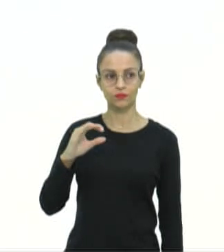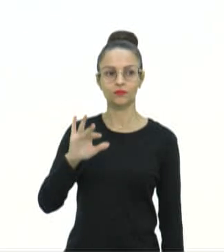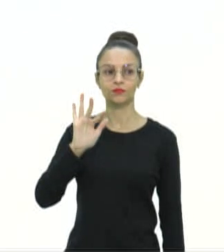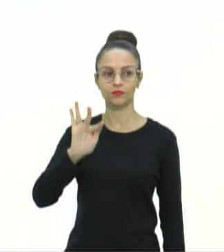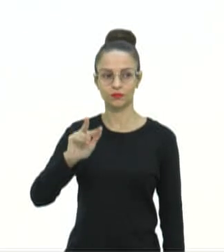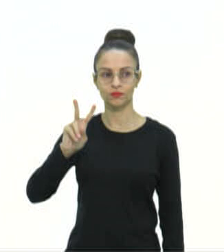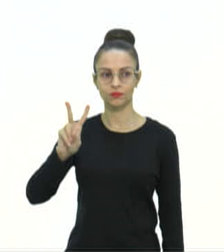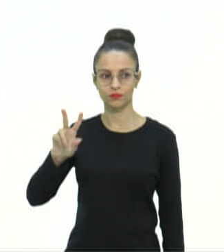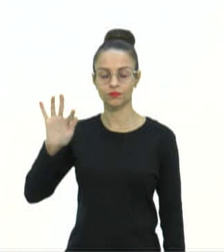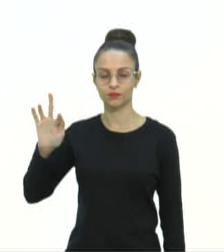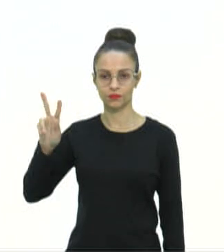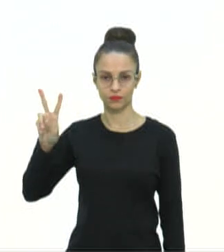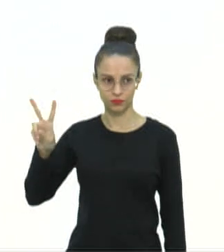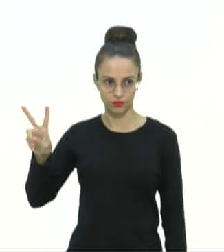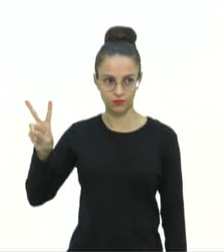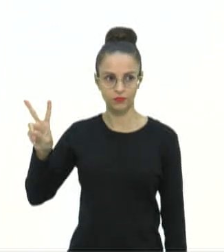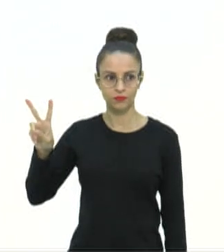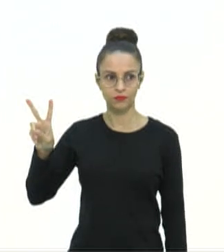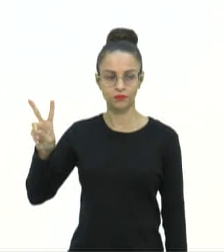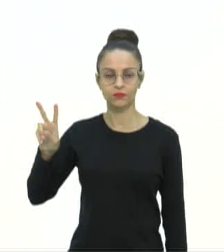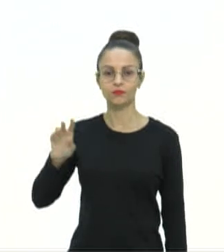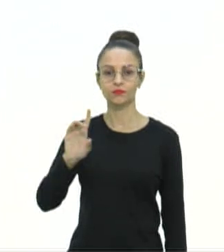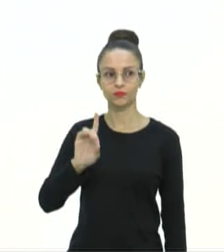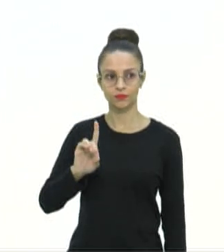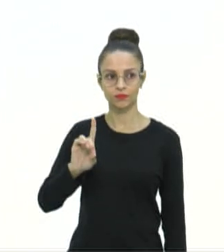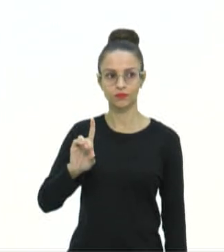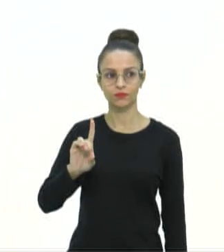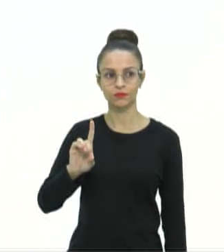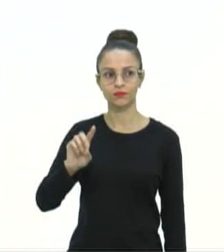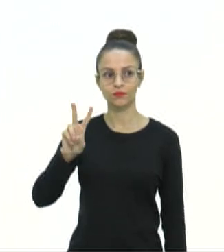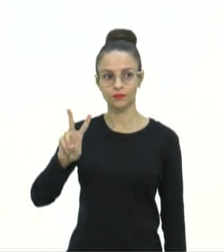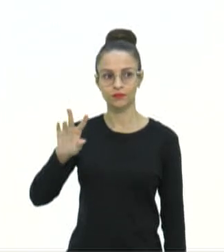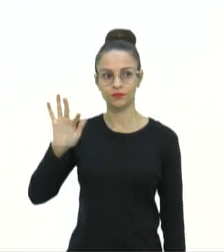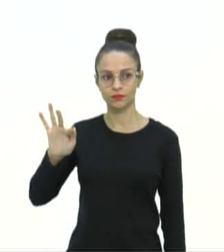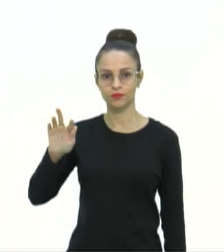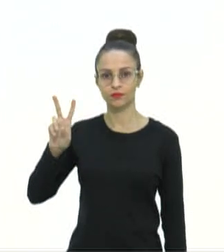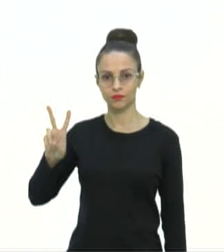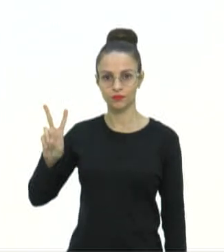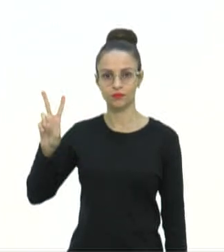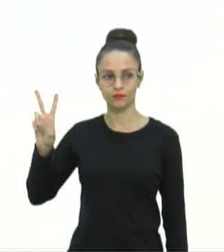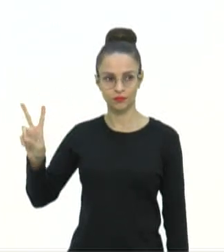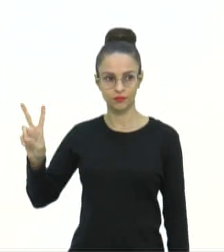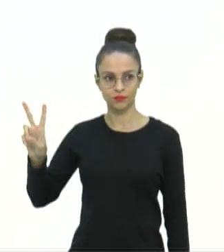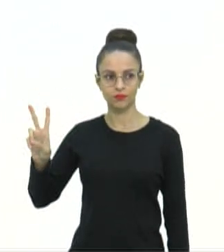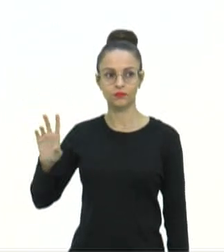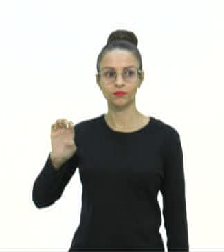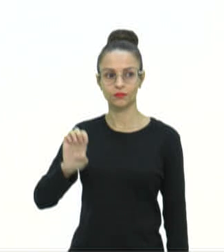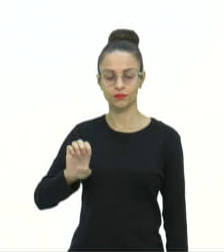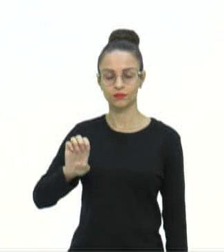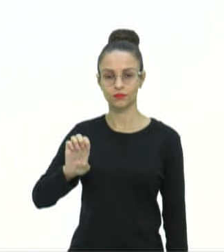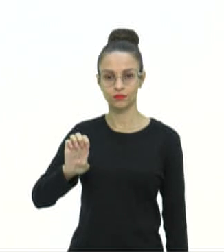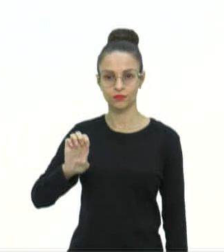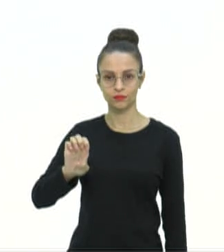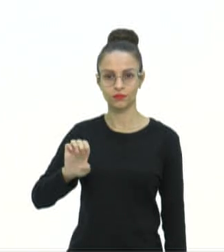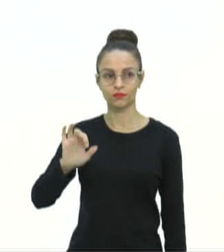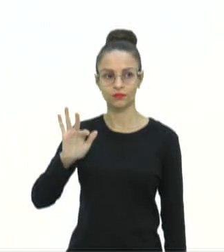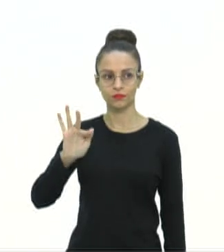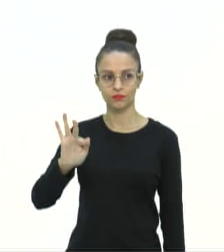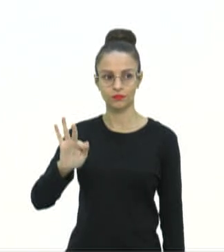C, falsa, verdadeira, falsa, verdadeira. Item D, verdadeira, falsa, verdadeira, verdadeira. Item